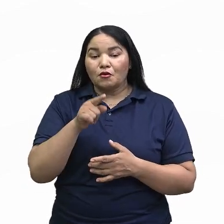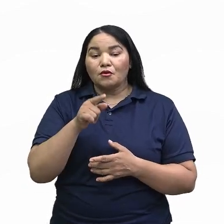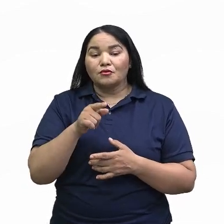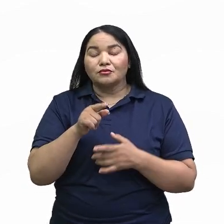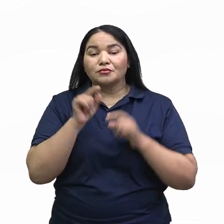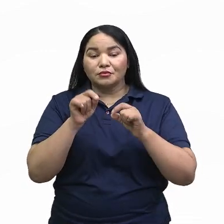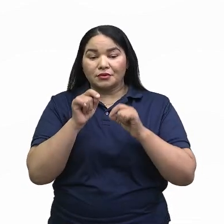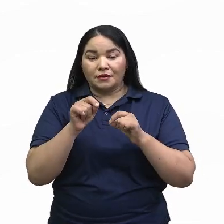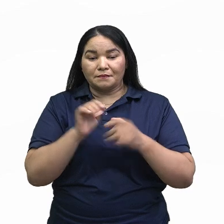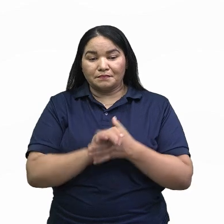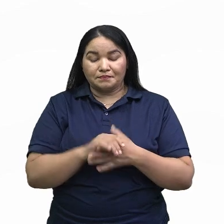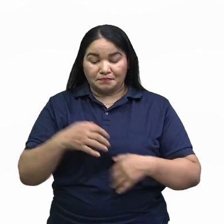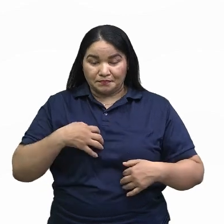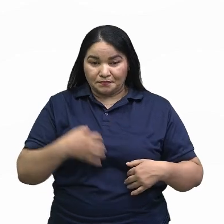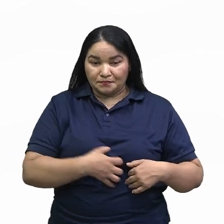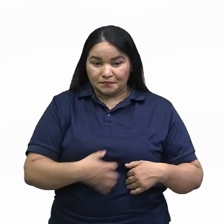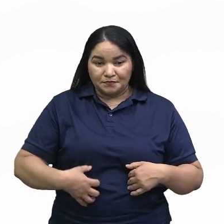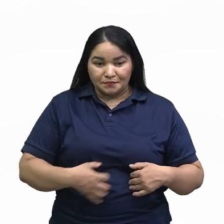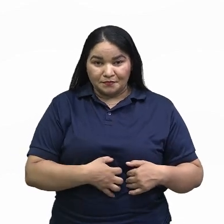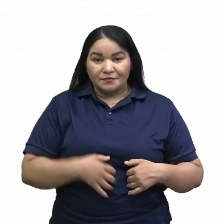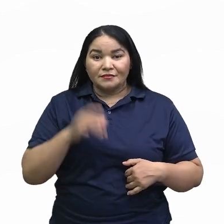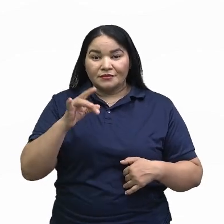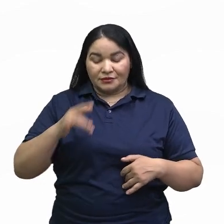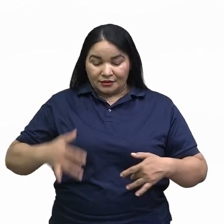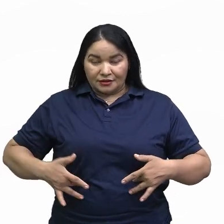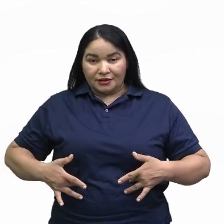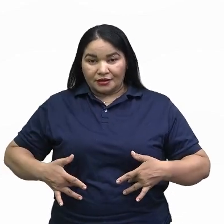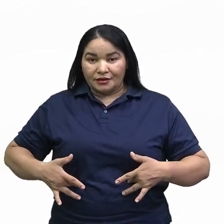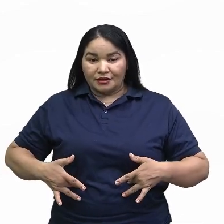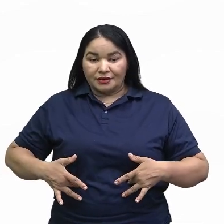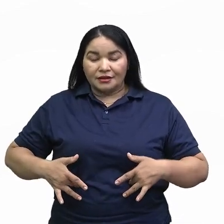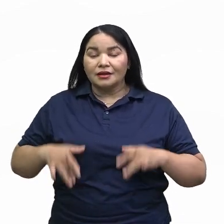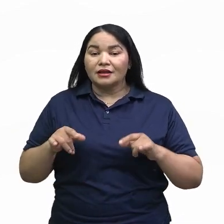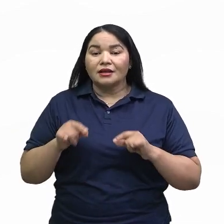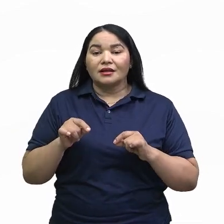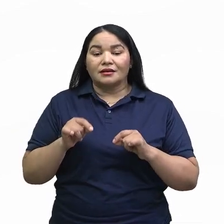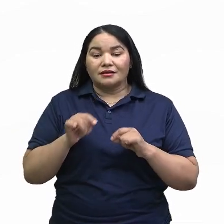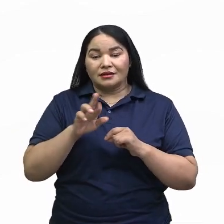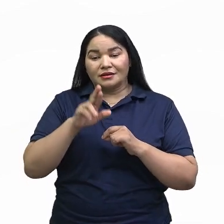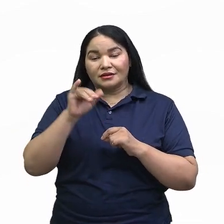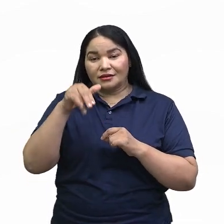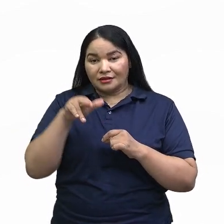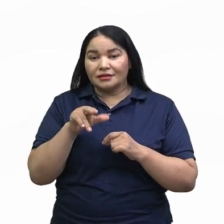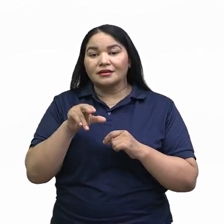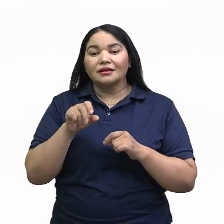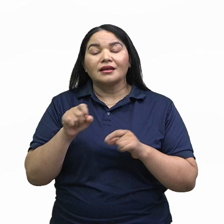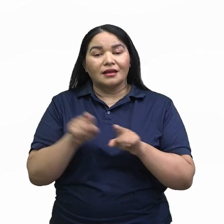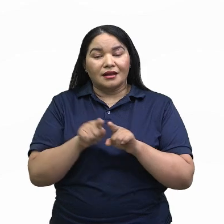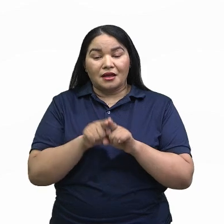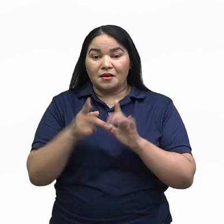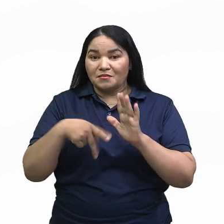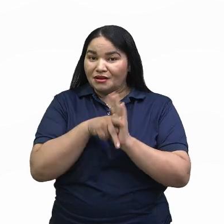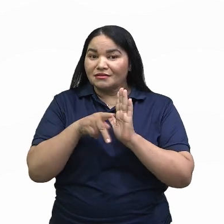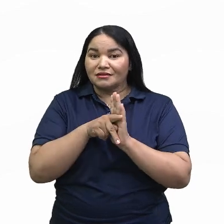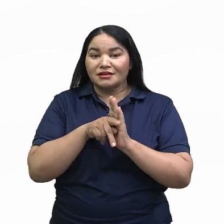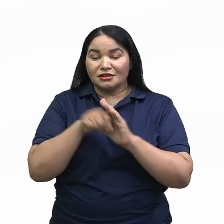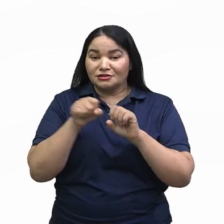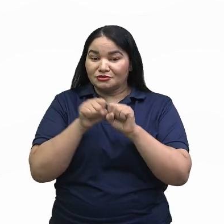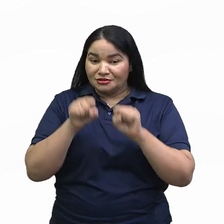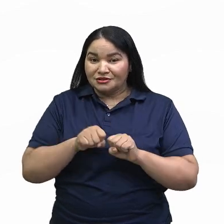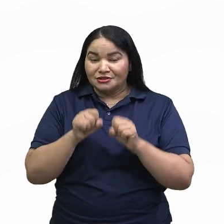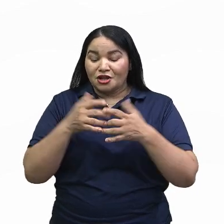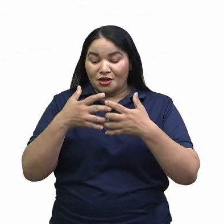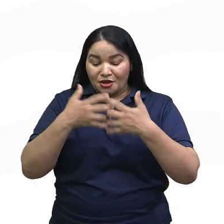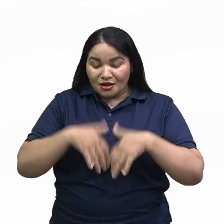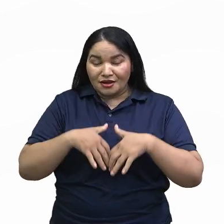está representado aí na imagem para a gente, que é um rim, né? Esse rim, ele é um órgão e ele faz parte de um sistema, como a gente pode visualizar